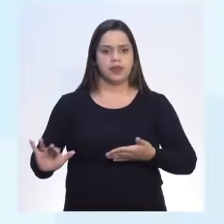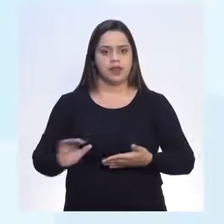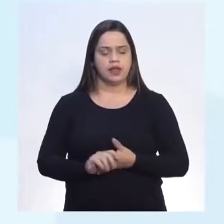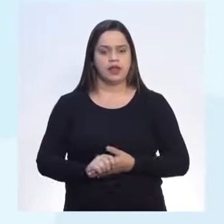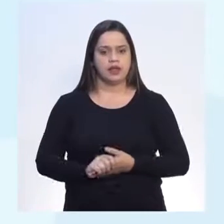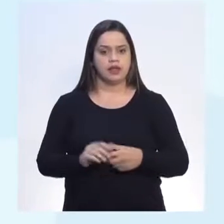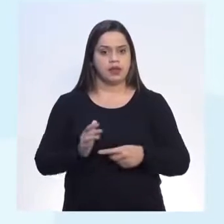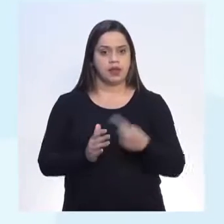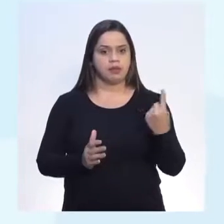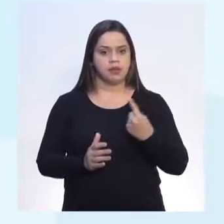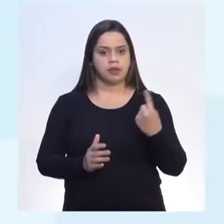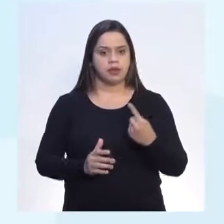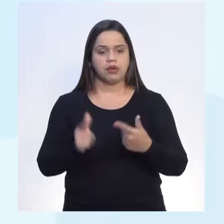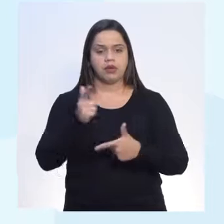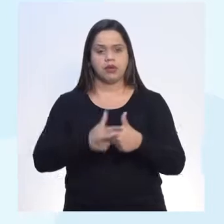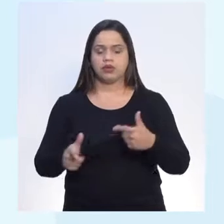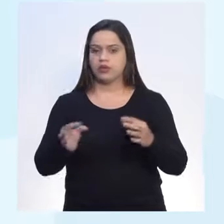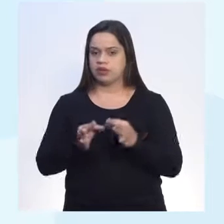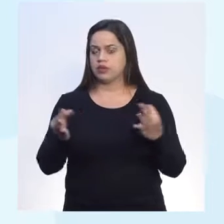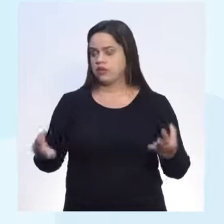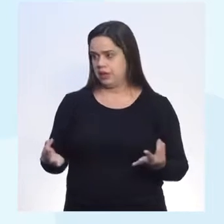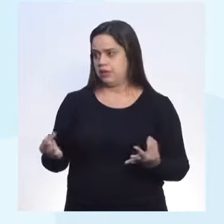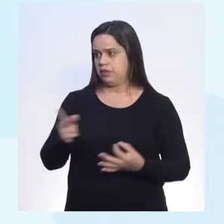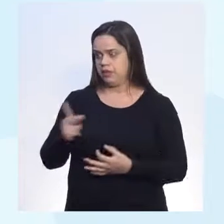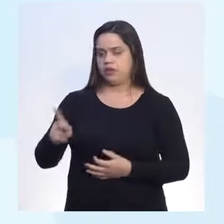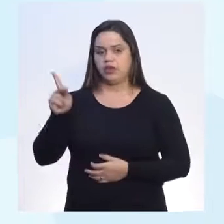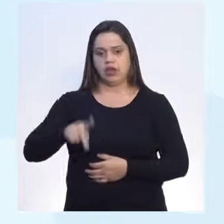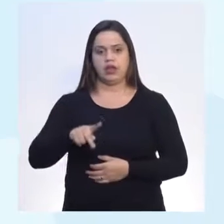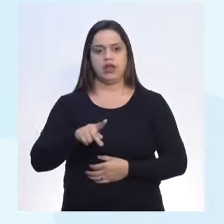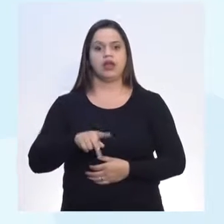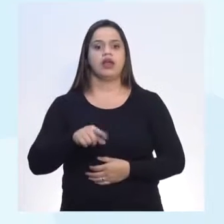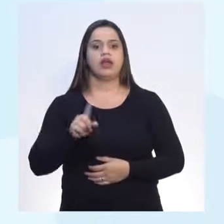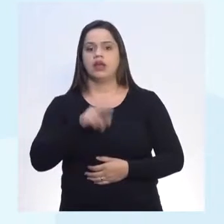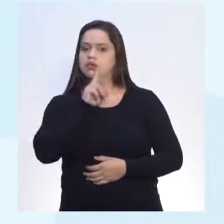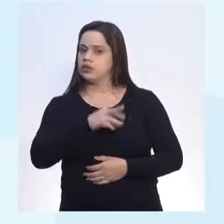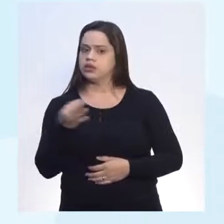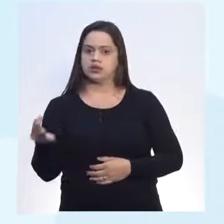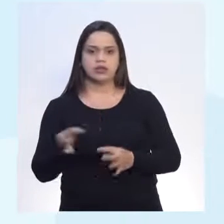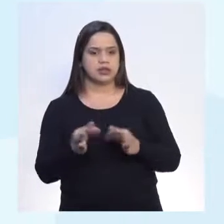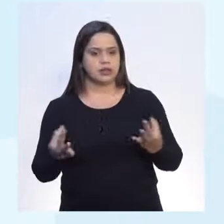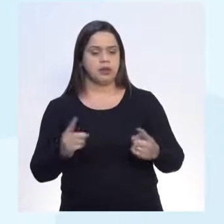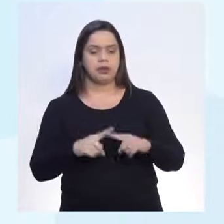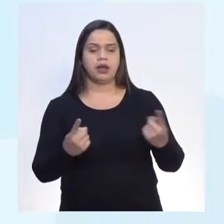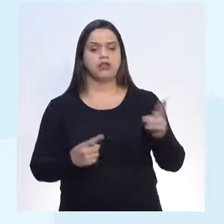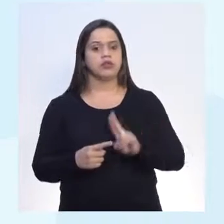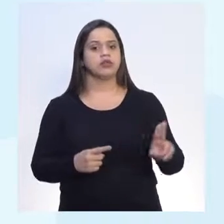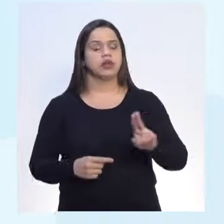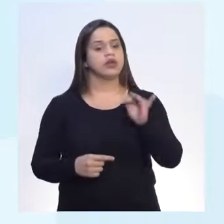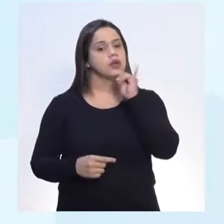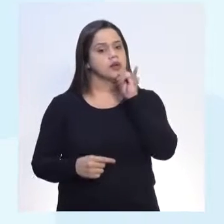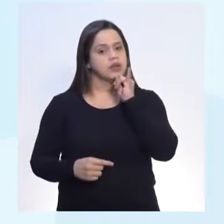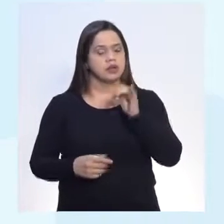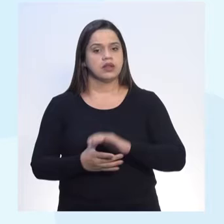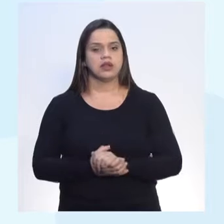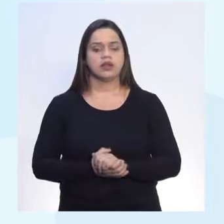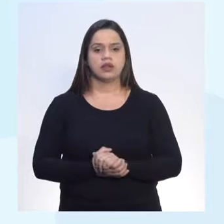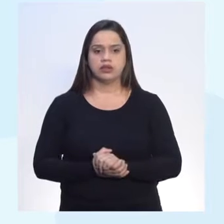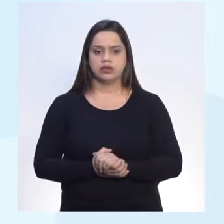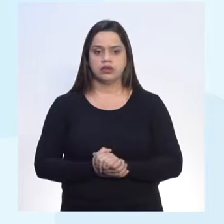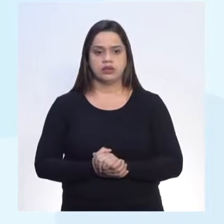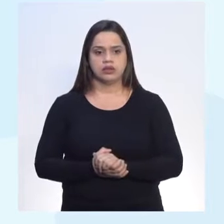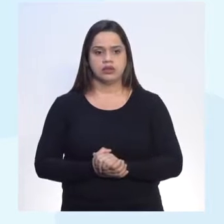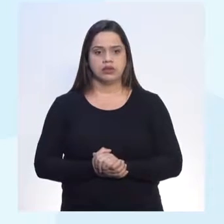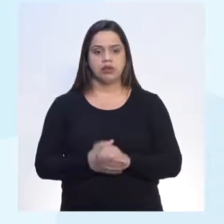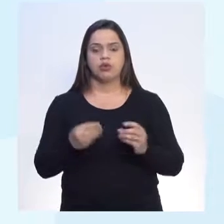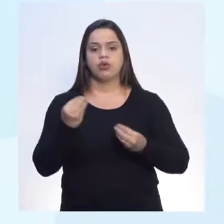primeira atividade é uma divisão simples, Osmar. Né? A resposta aí é simples. Só que nós vamos utilizar um modelo como se fosse uma inversão,